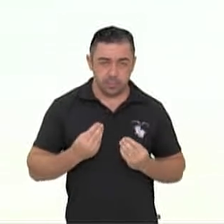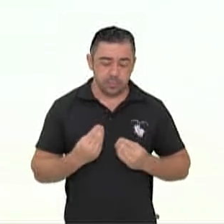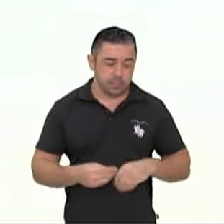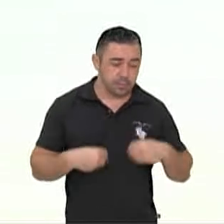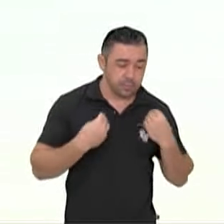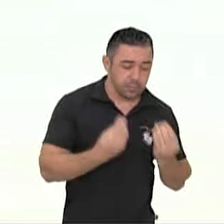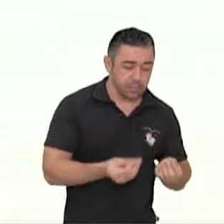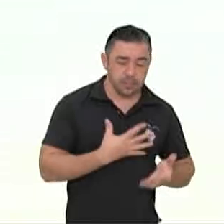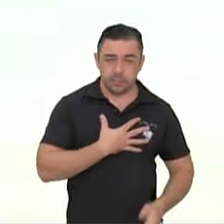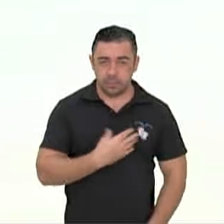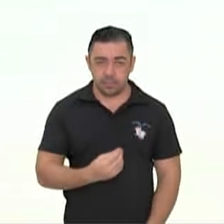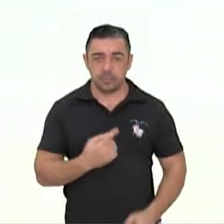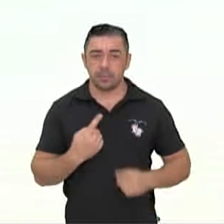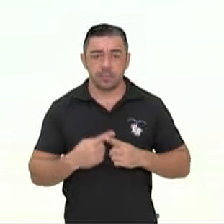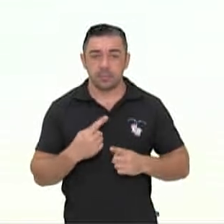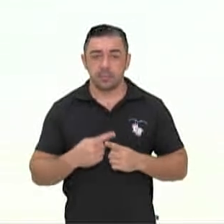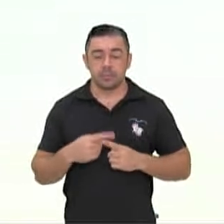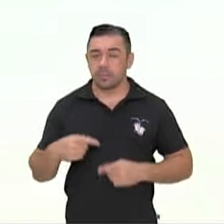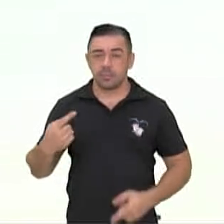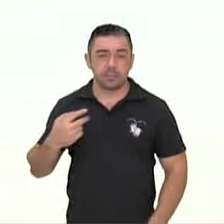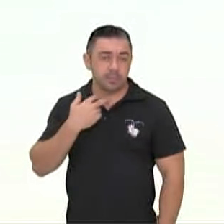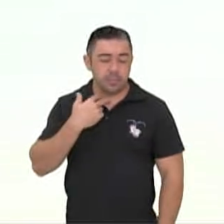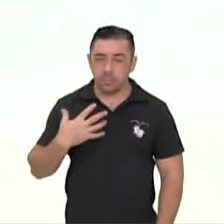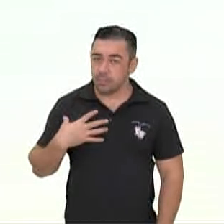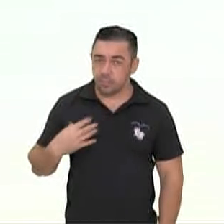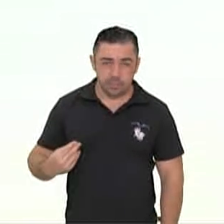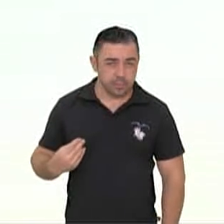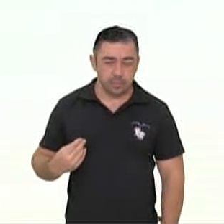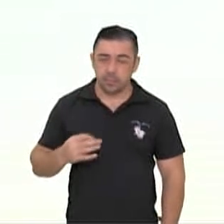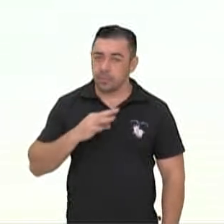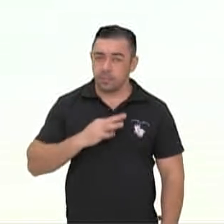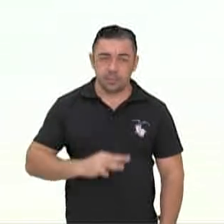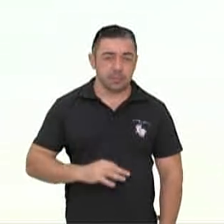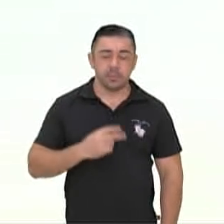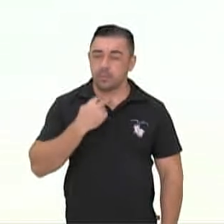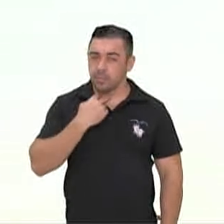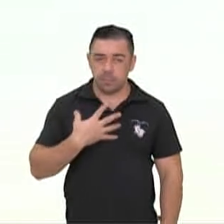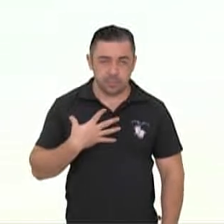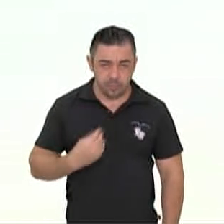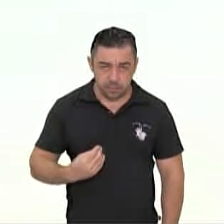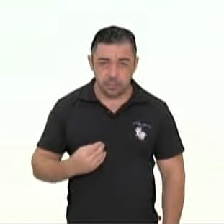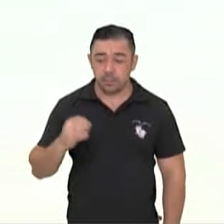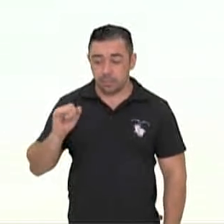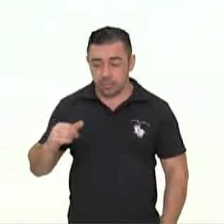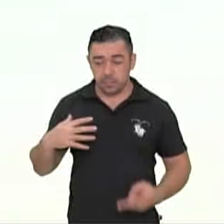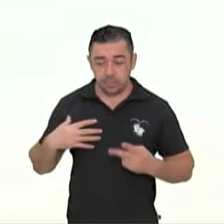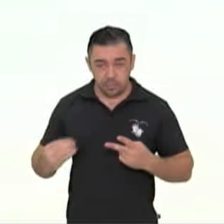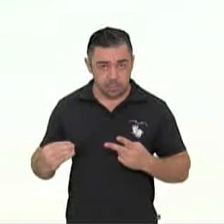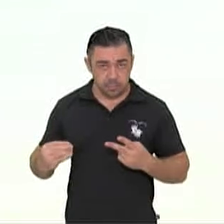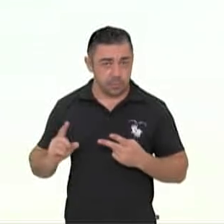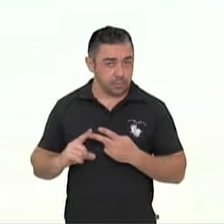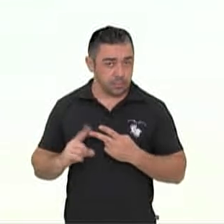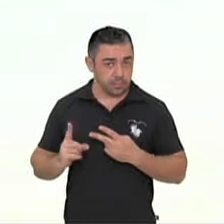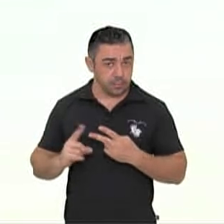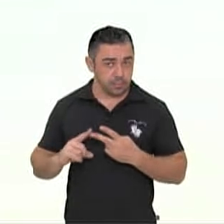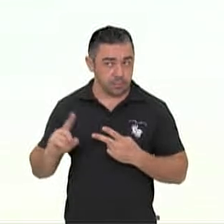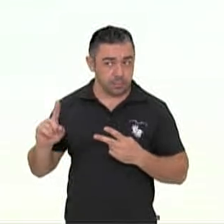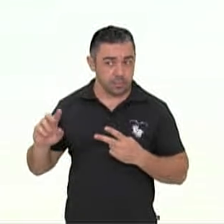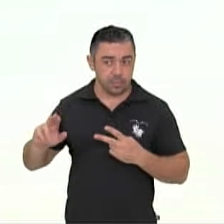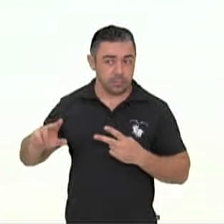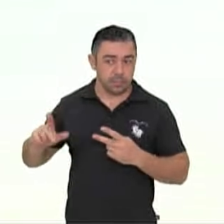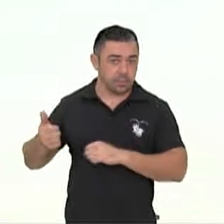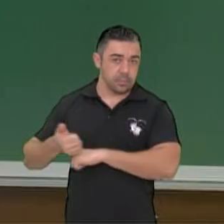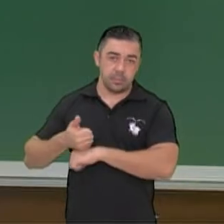para os herdeiros? Porque clero não pode ter herdeiro. O padre não pode ter filhos. Se tem, é extra